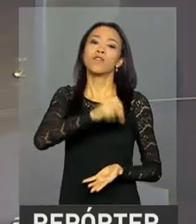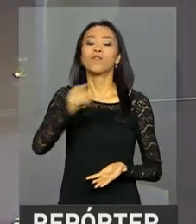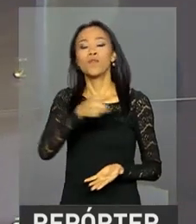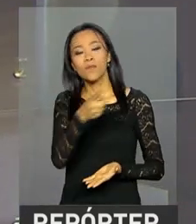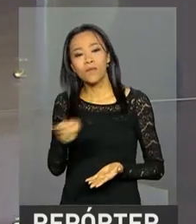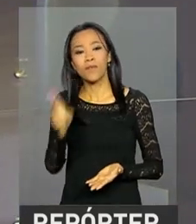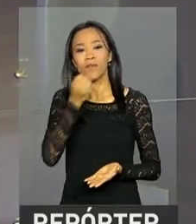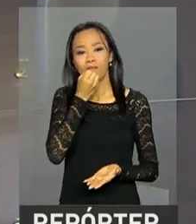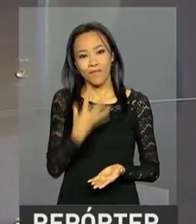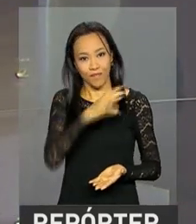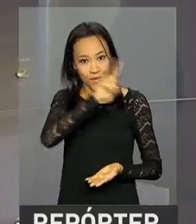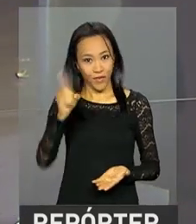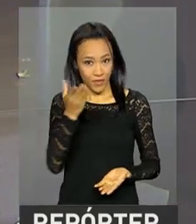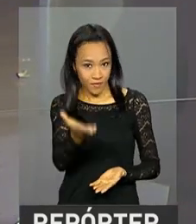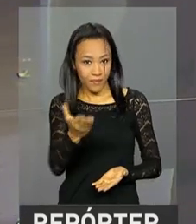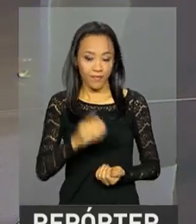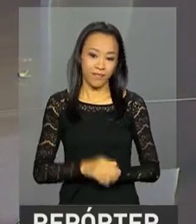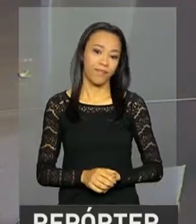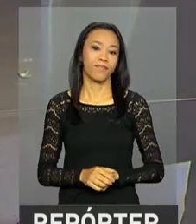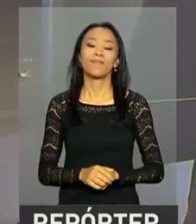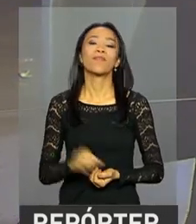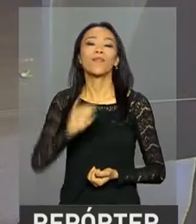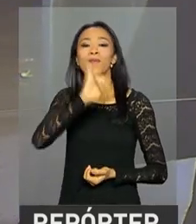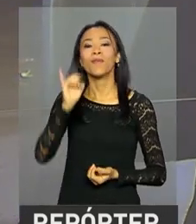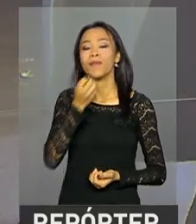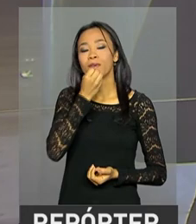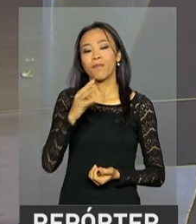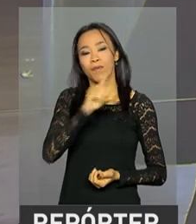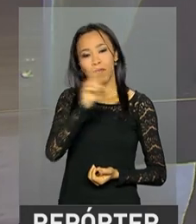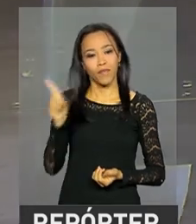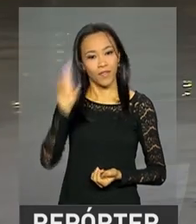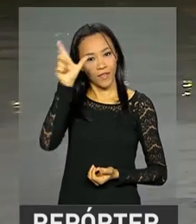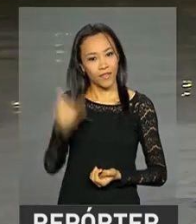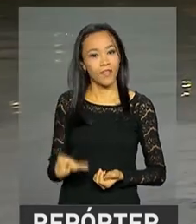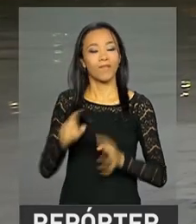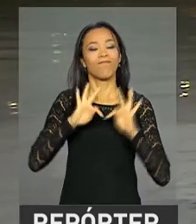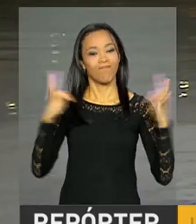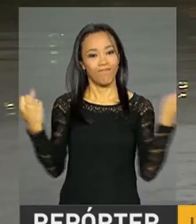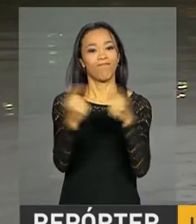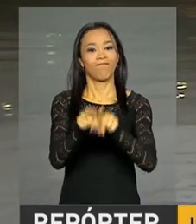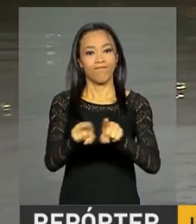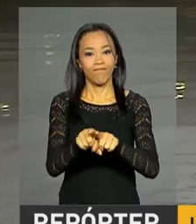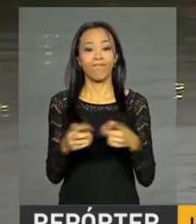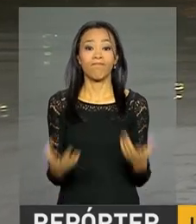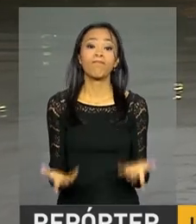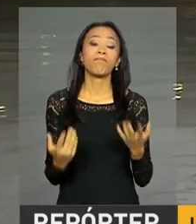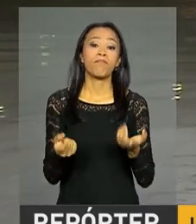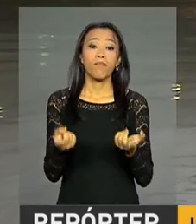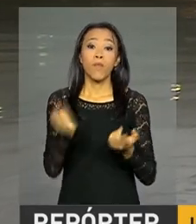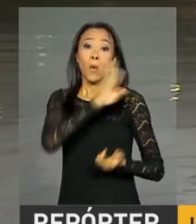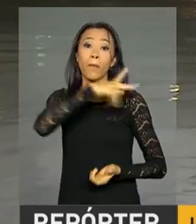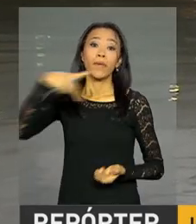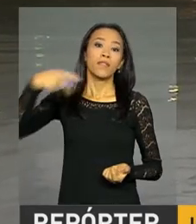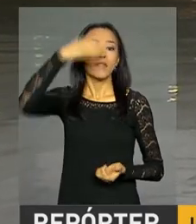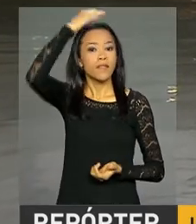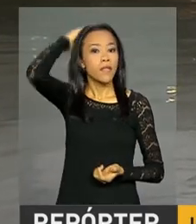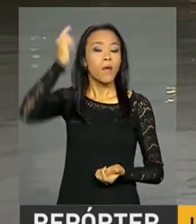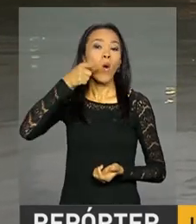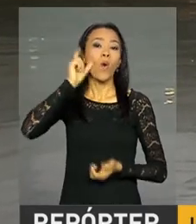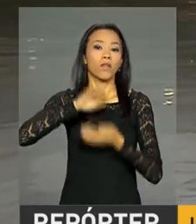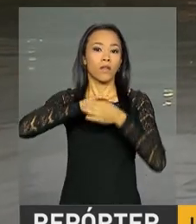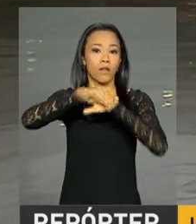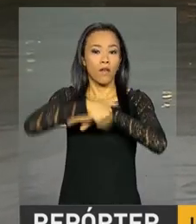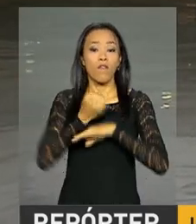Pedro bom dia para você Oi Renata bom dia para você também Bom dia a todos Olha o presidente Michel Temer viajou na noite de